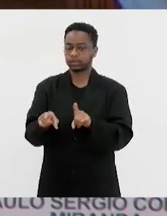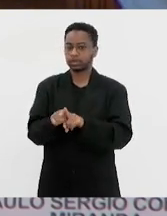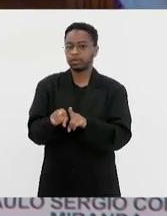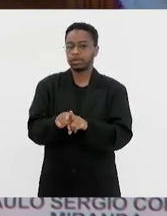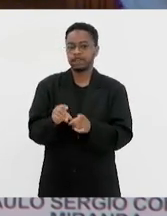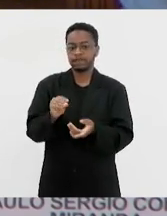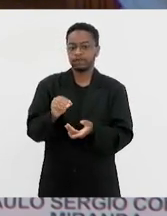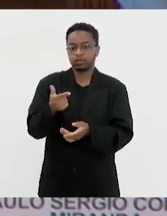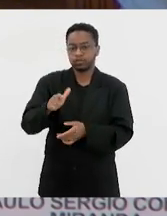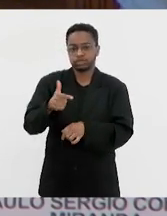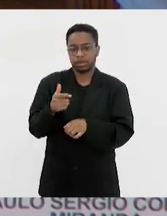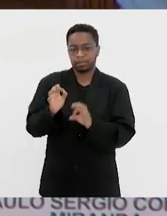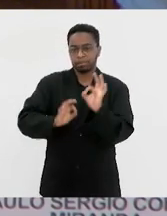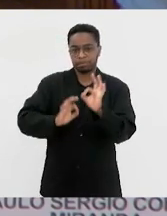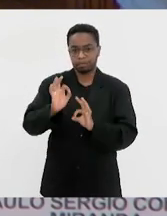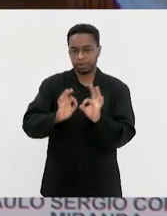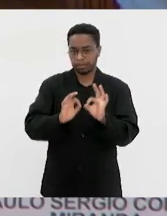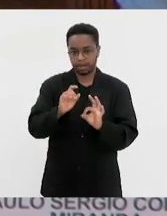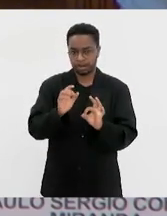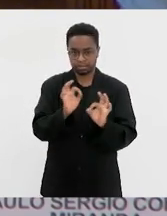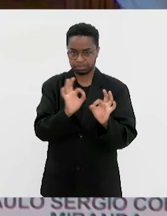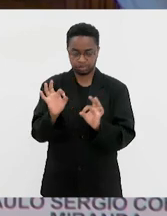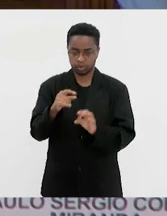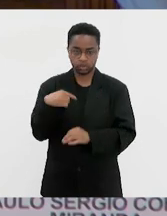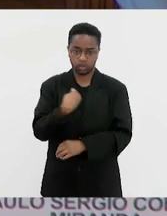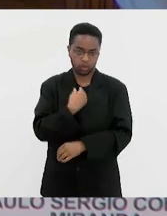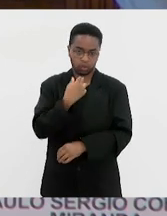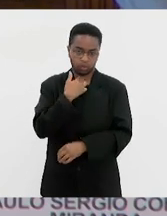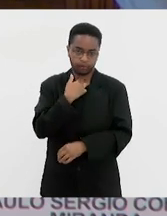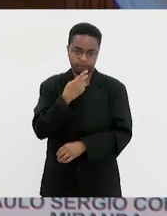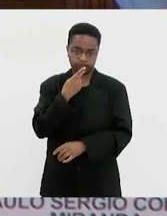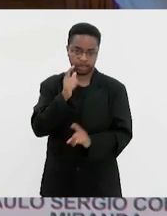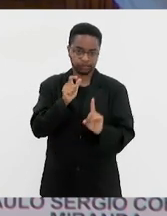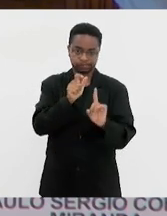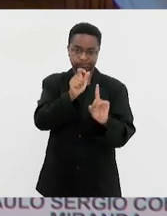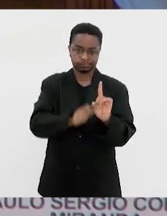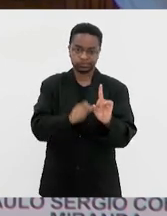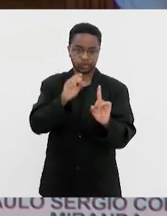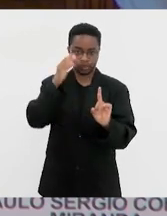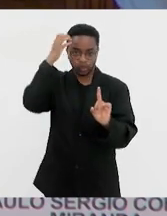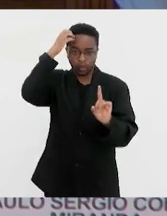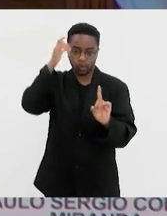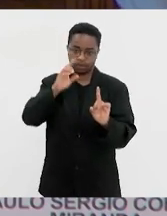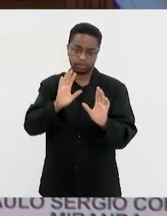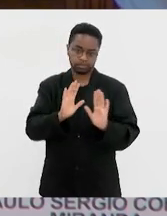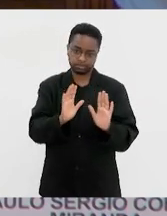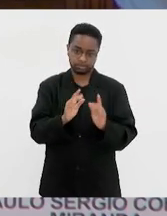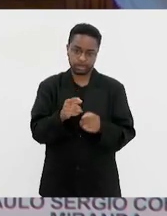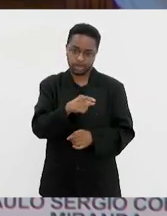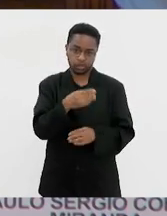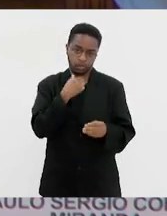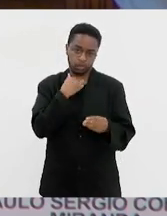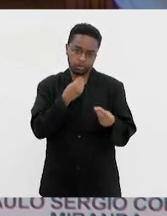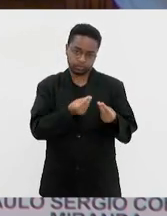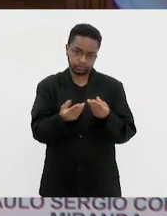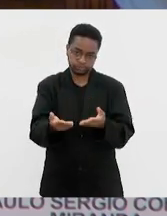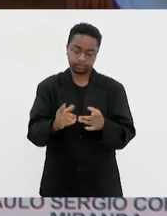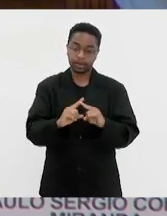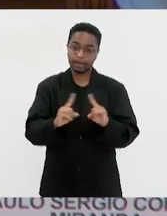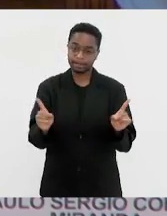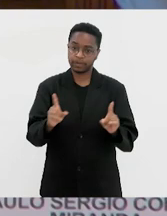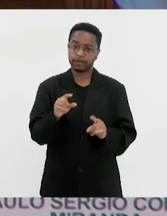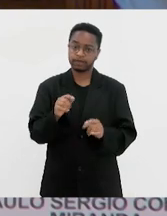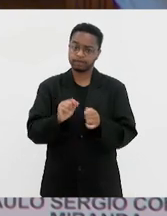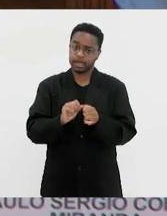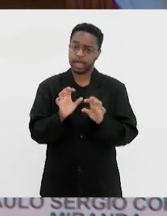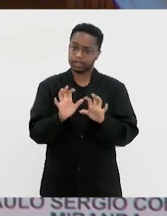preparo, que nós não podemos culpar, não podemos cobrar dele o que ele não pode dar. Mas foi assim que ele fez. Valtinho,